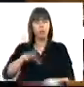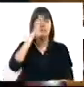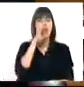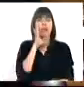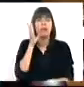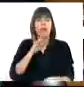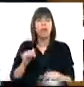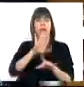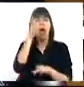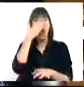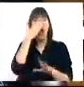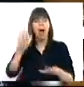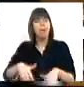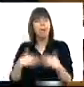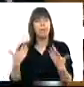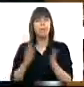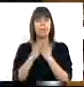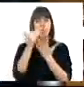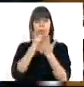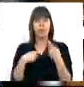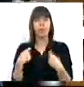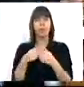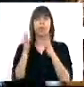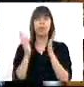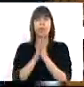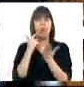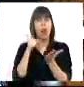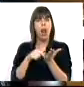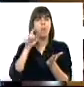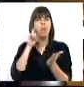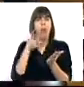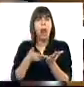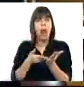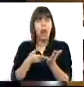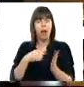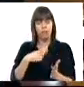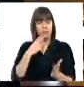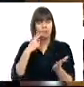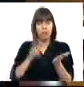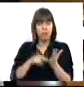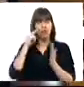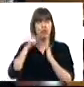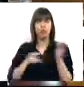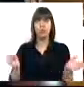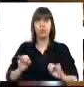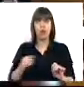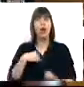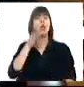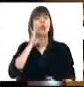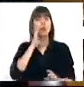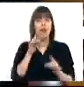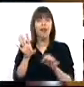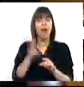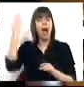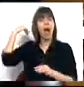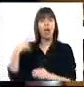tenta fazer passar a ideia de que no caderno de encargos está tudo garantido. Já vimos que não está. Mas também já vimos este